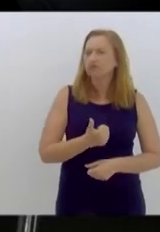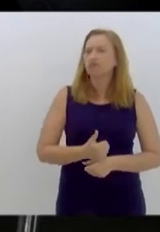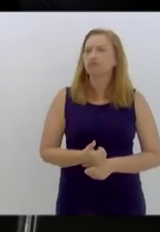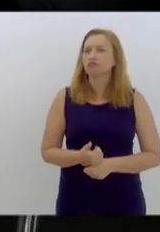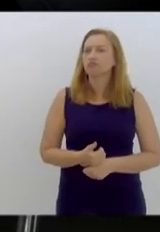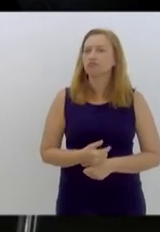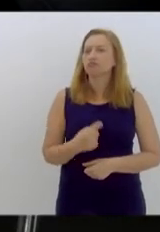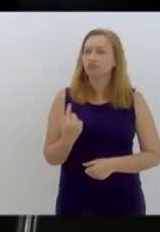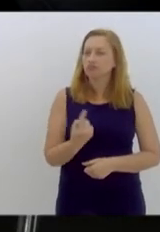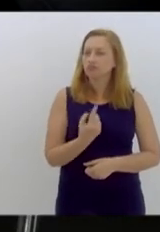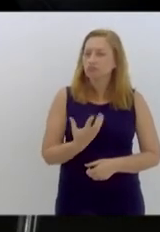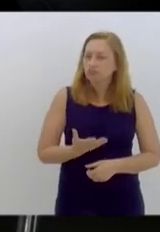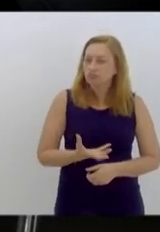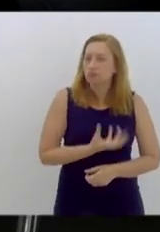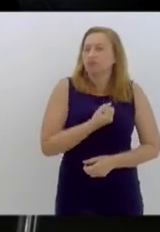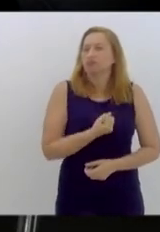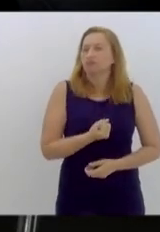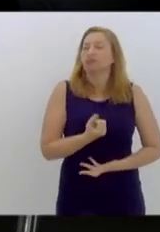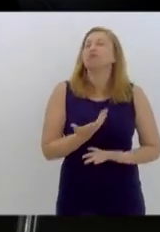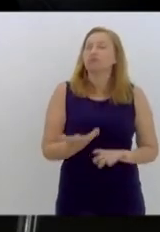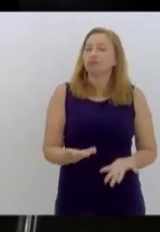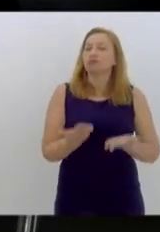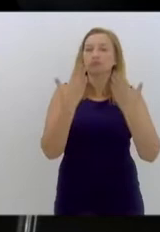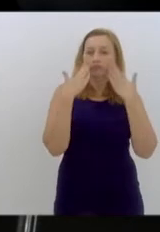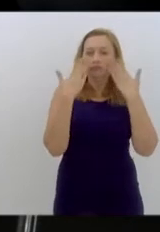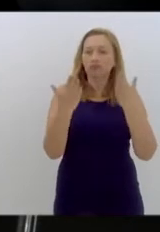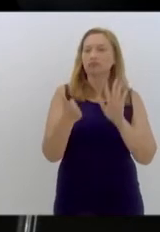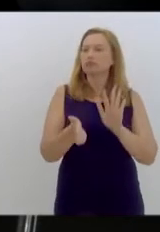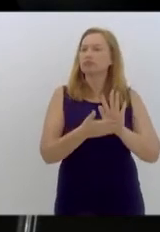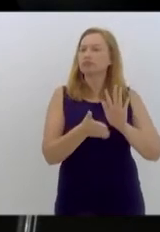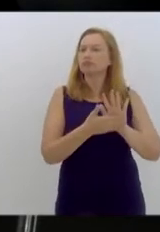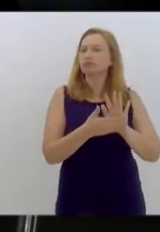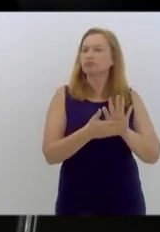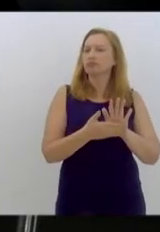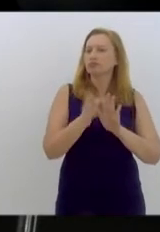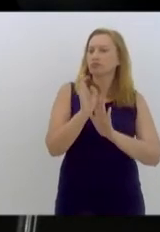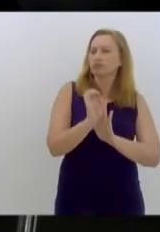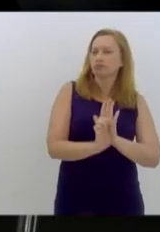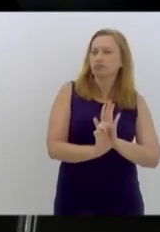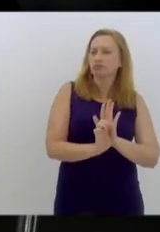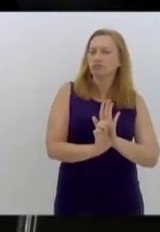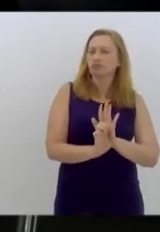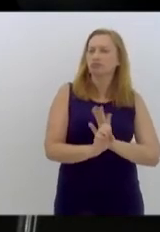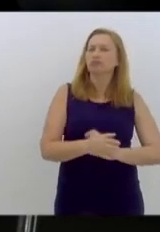também fomos pegos de surpresa e tivemos que apresentar propostas de emenda